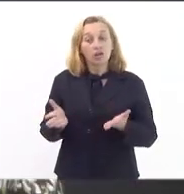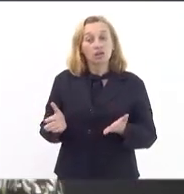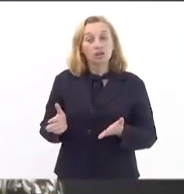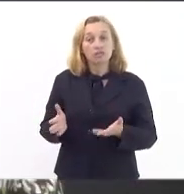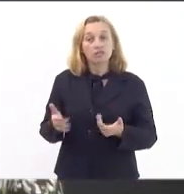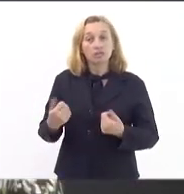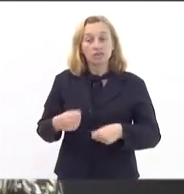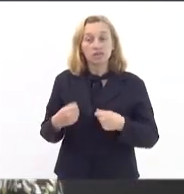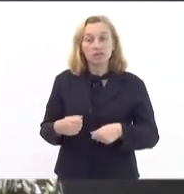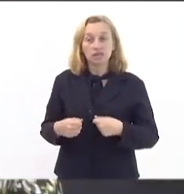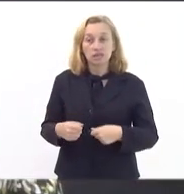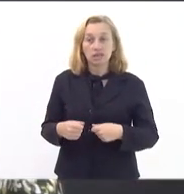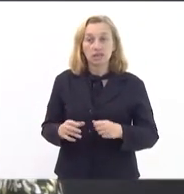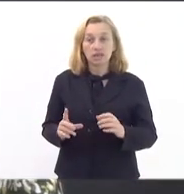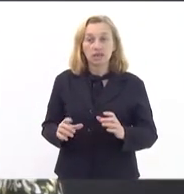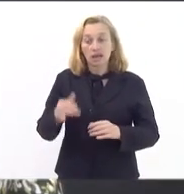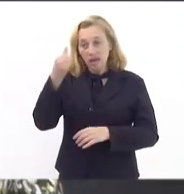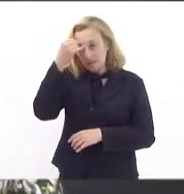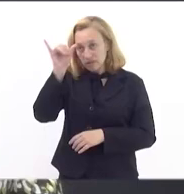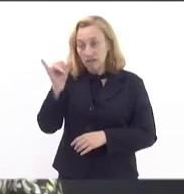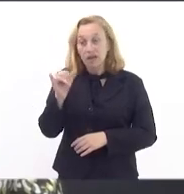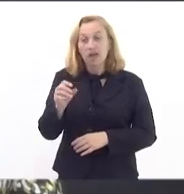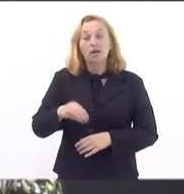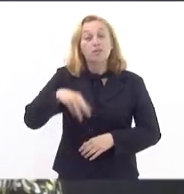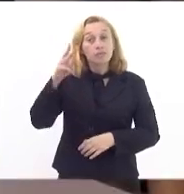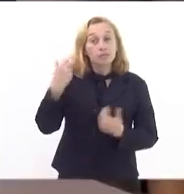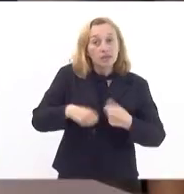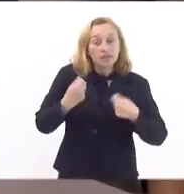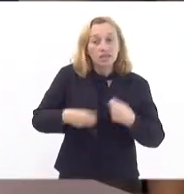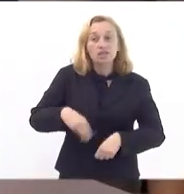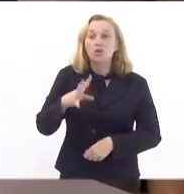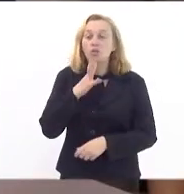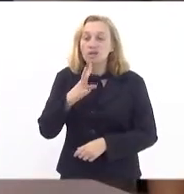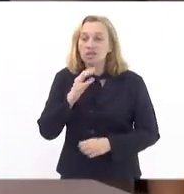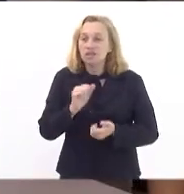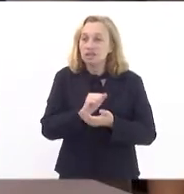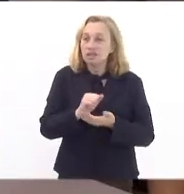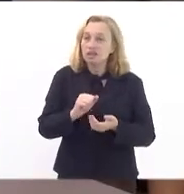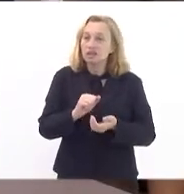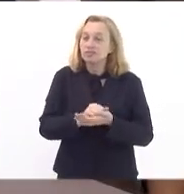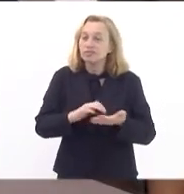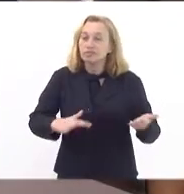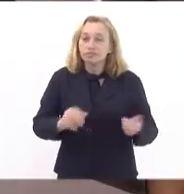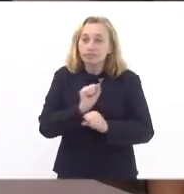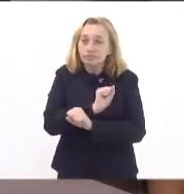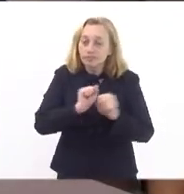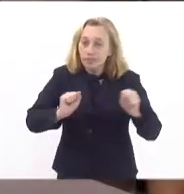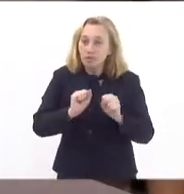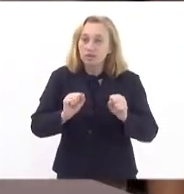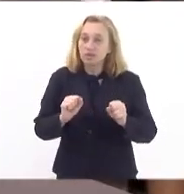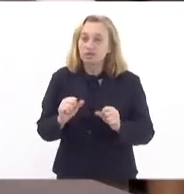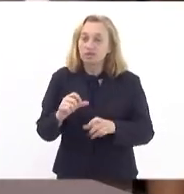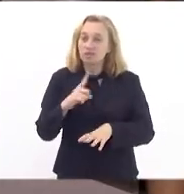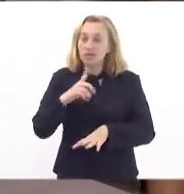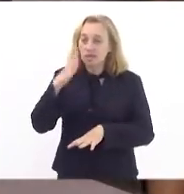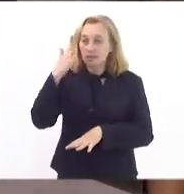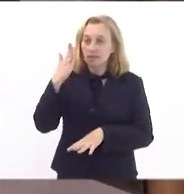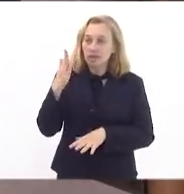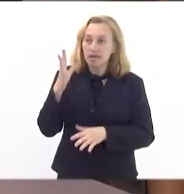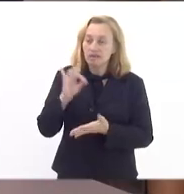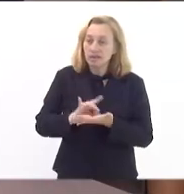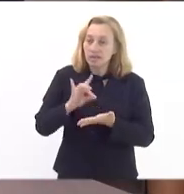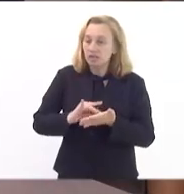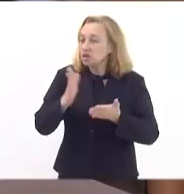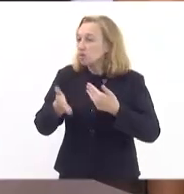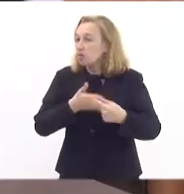porque tem que conhecer a atividade para entender que é impossível se ter a procedência de todo e qualquer